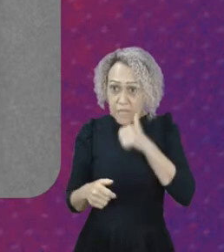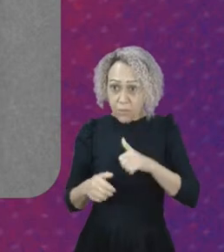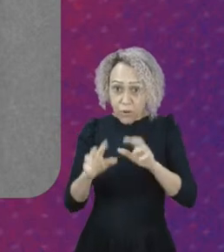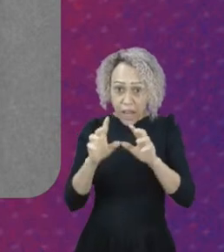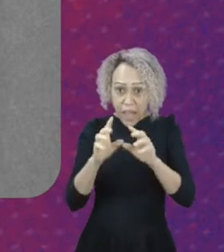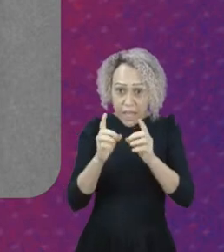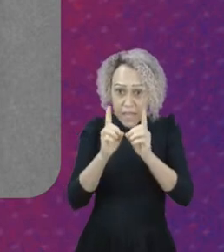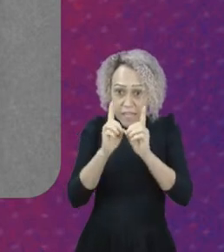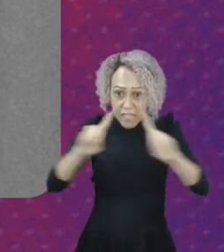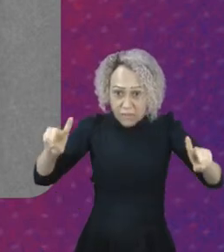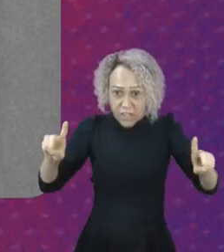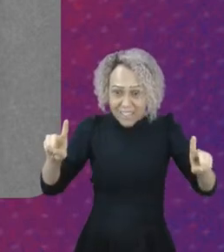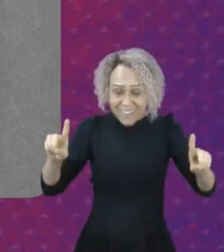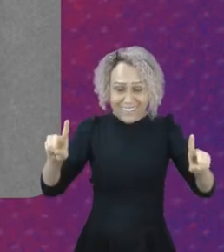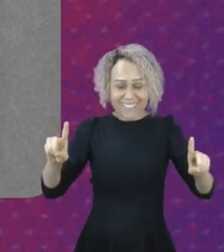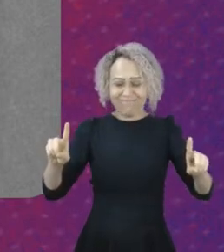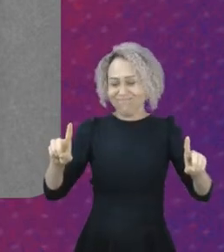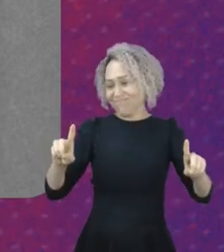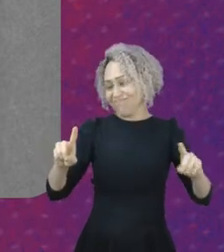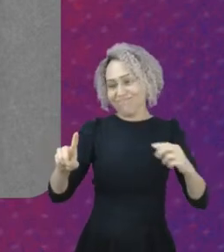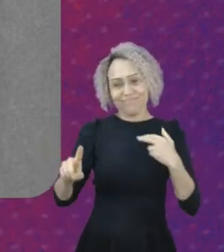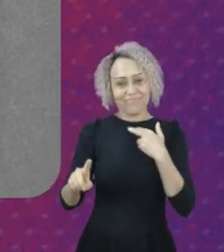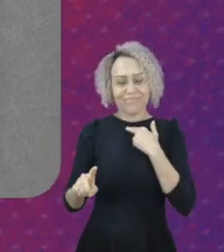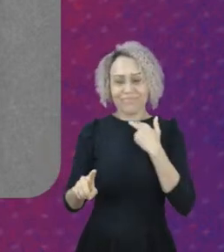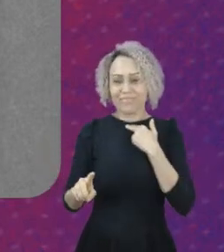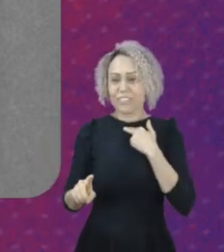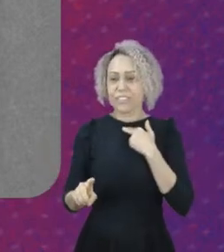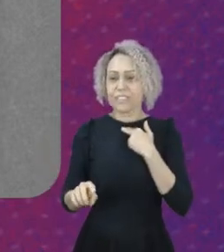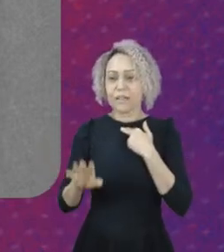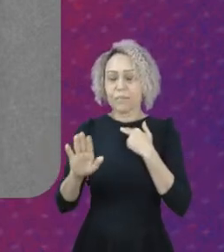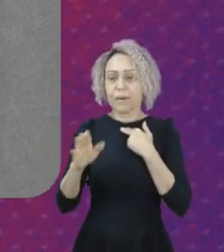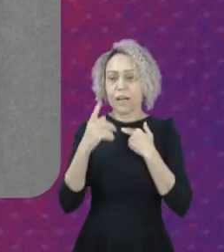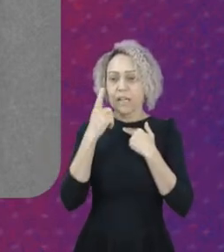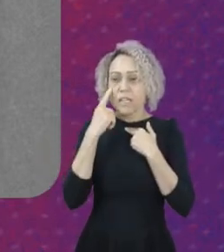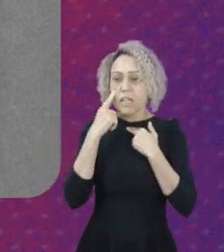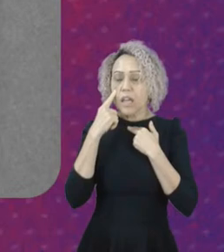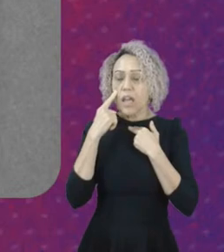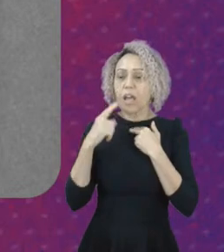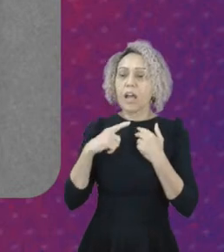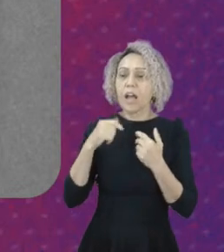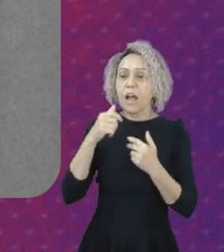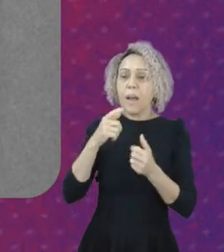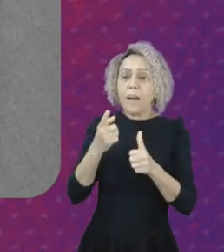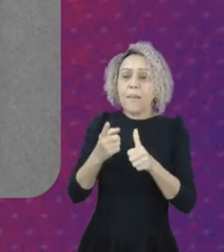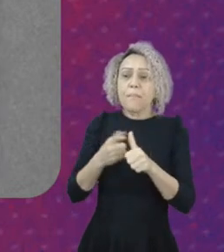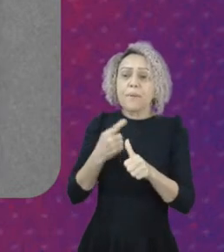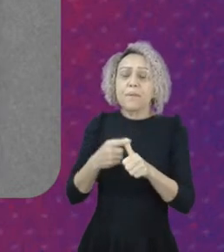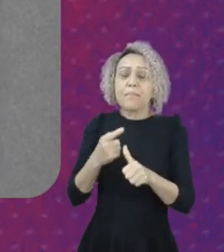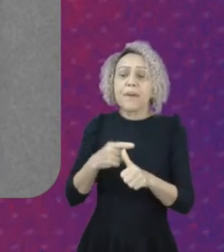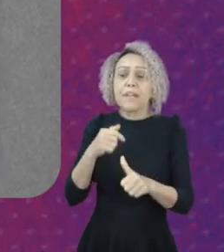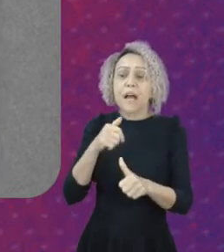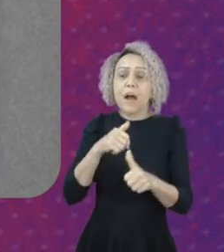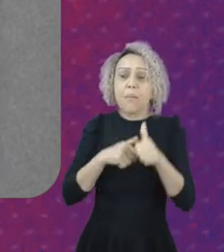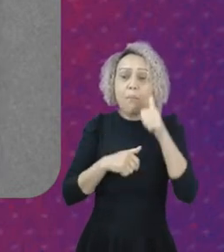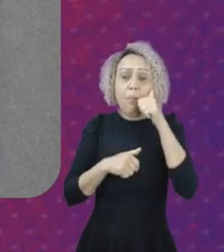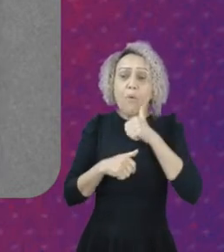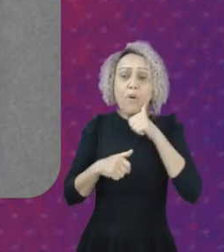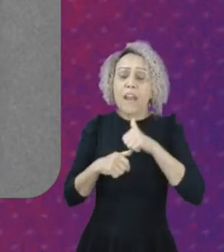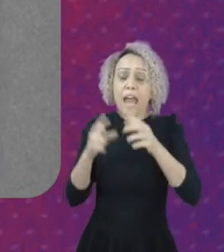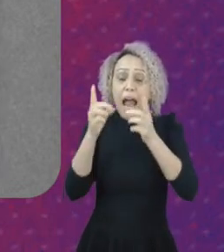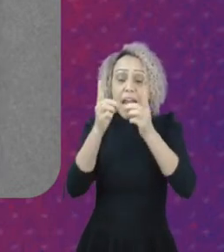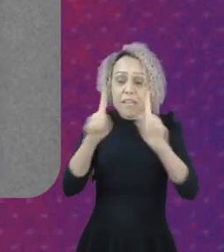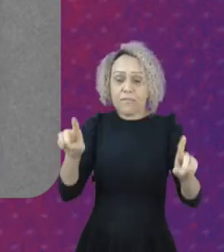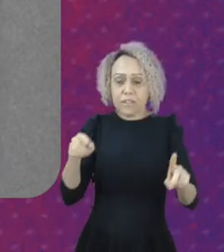né? E aí, Aretusa Figueiredo Henrique Silva de Aguiar foi a primeira mulher a divorciar-se no Brasil.